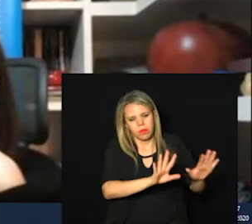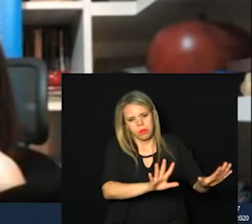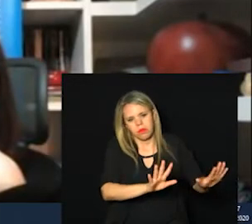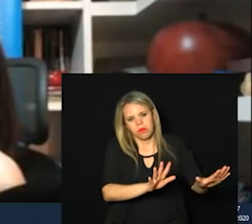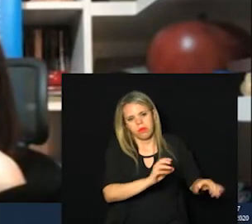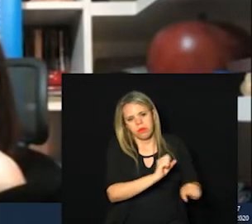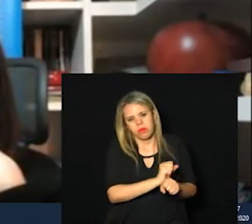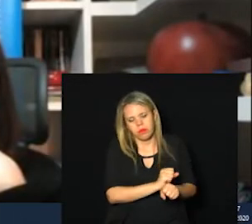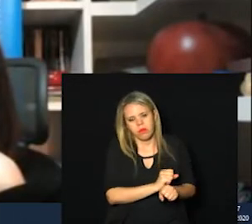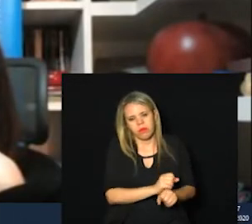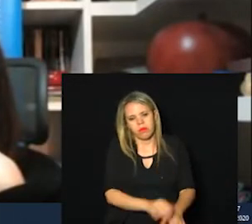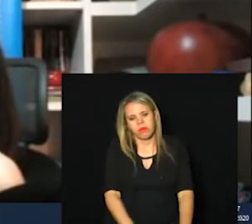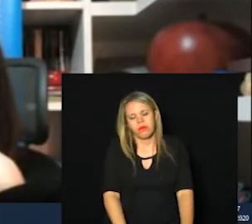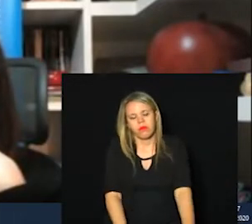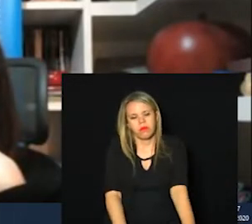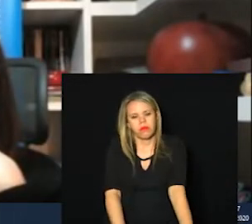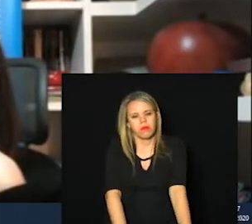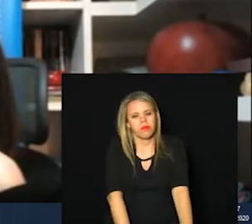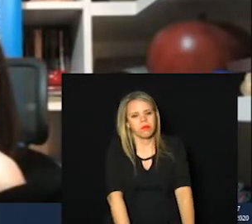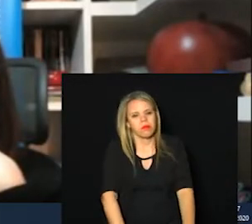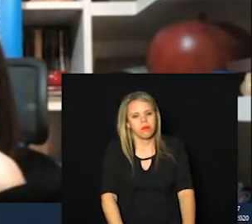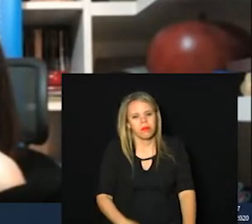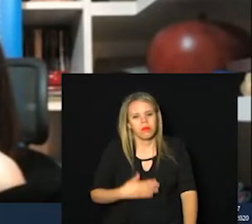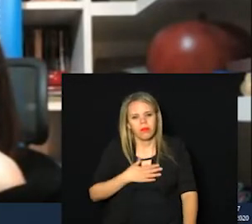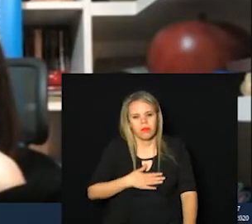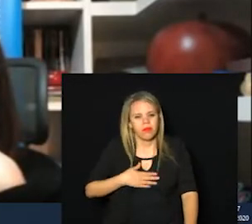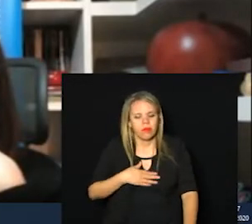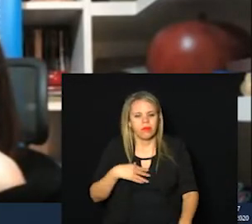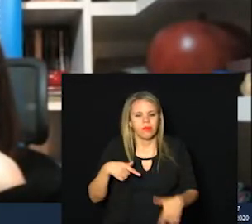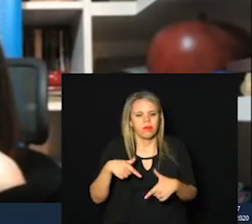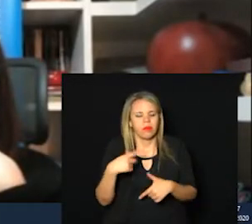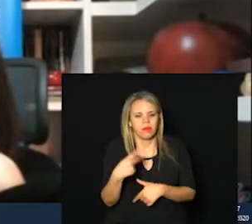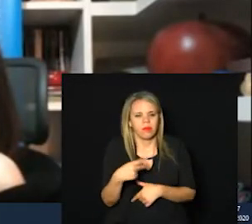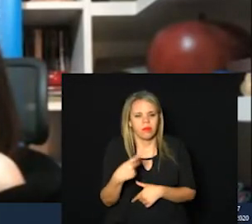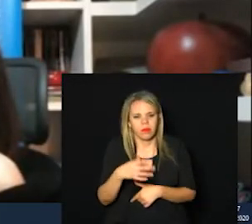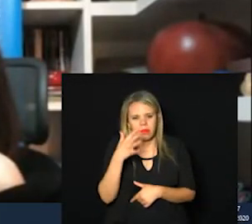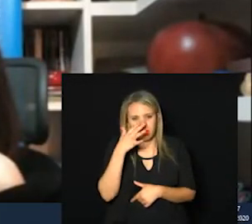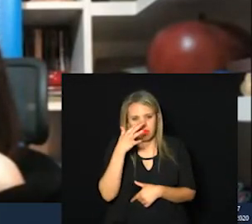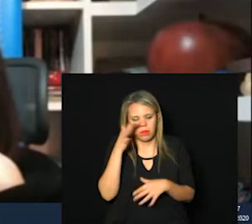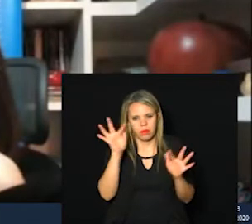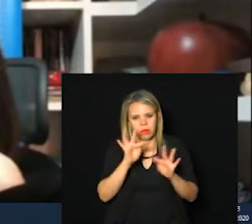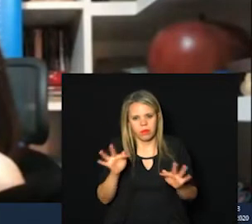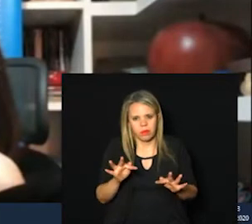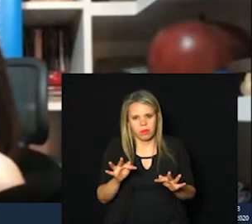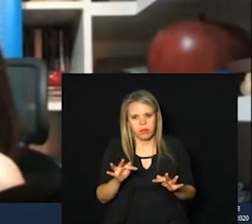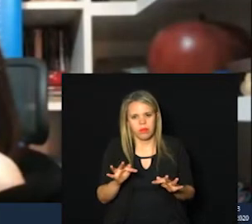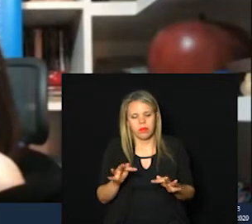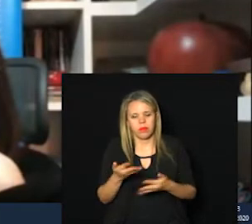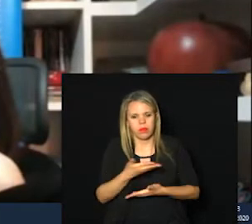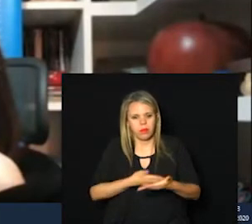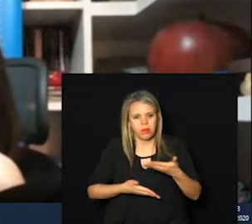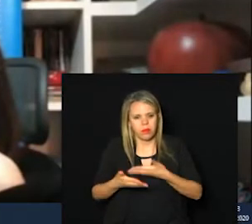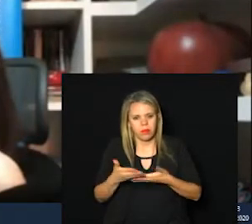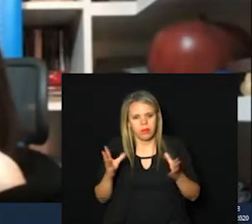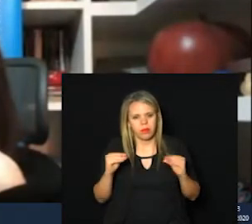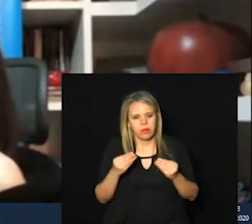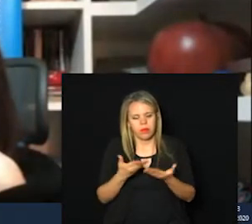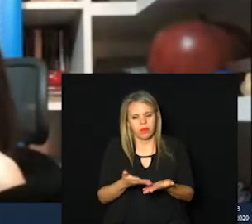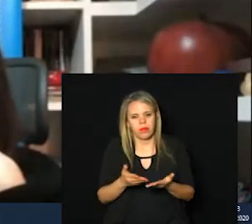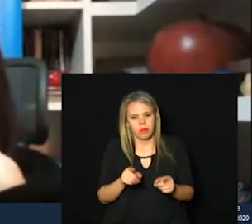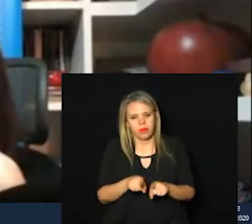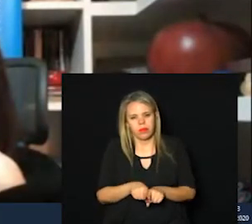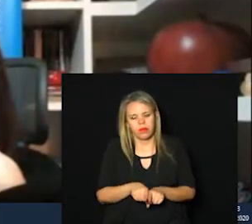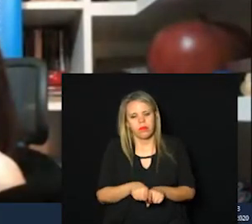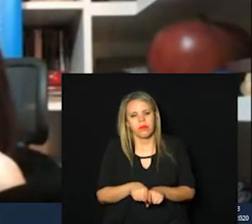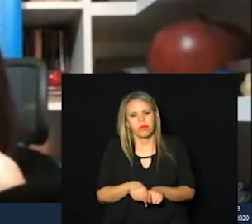e deixando. Então, assim, gosto muito do seu trabalho, fico muito feliz de poder compartilhar essa noite aqui com você também